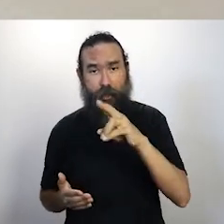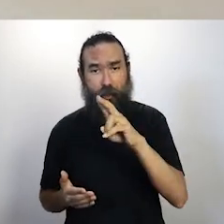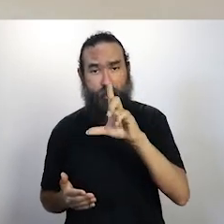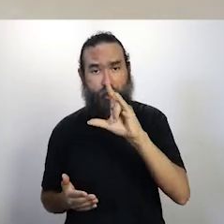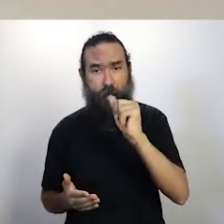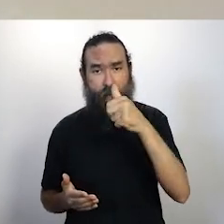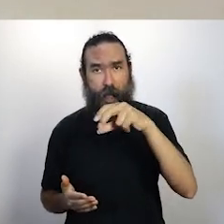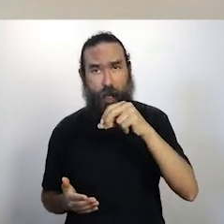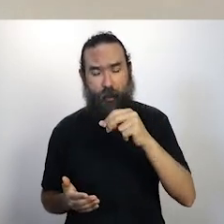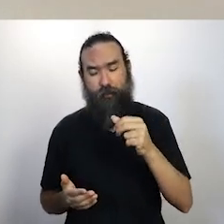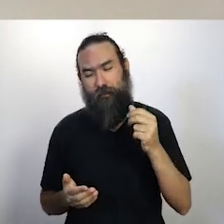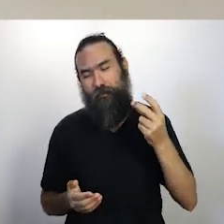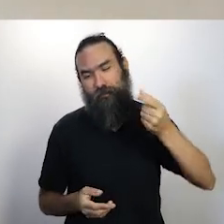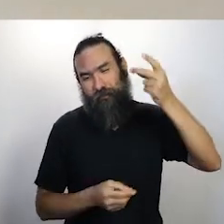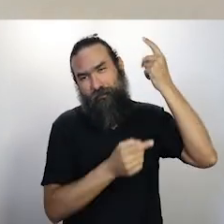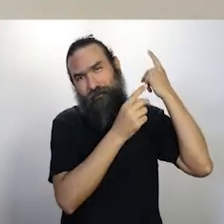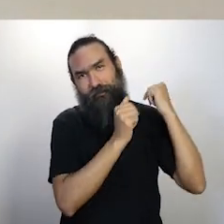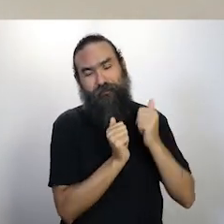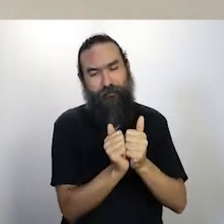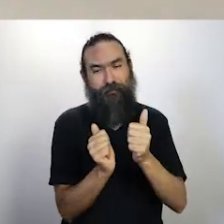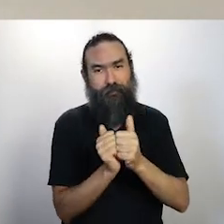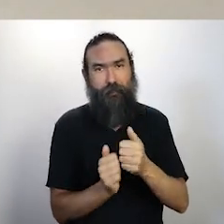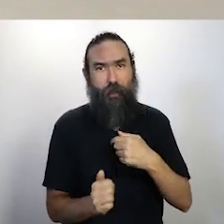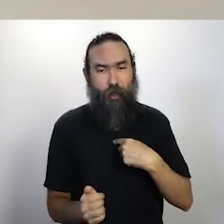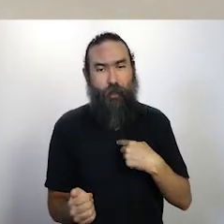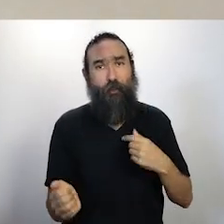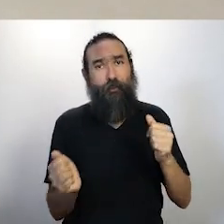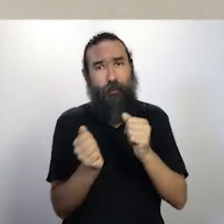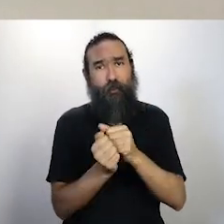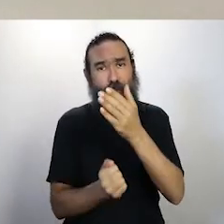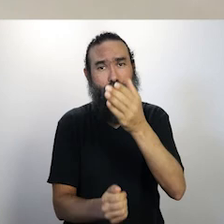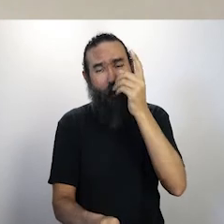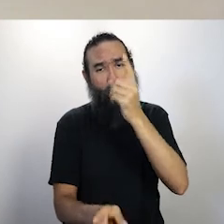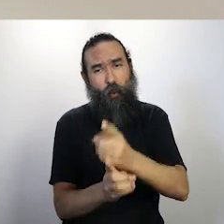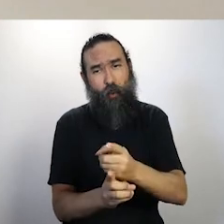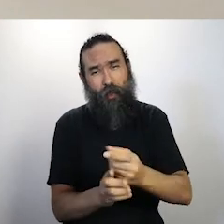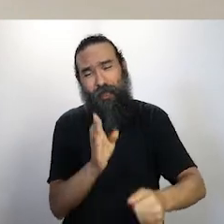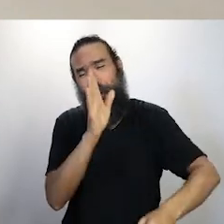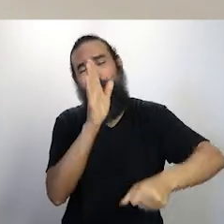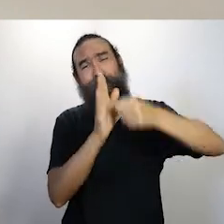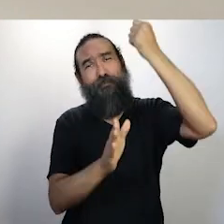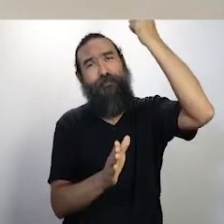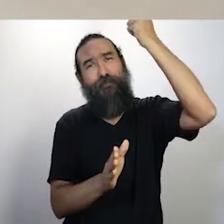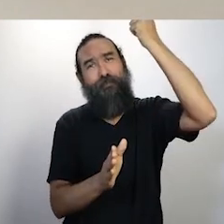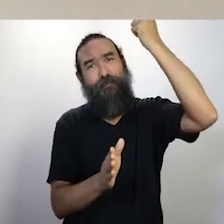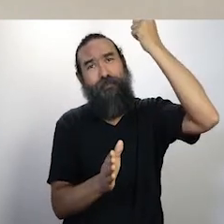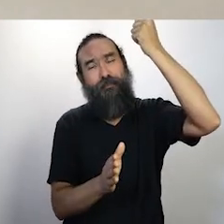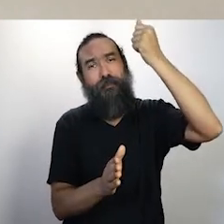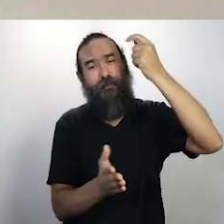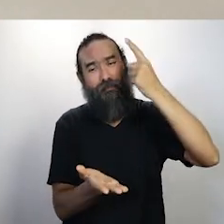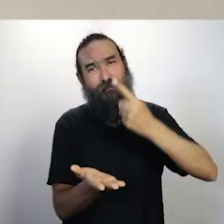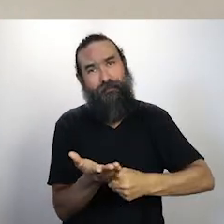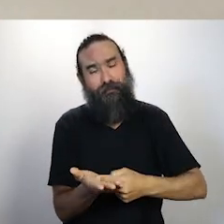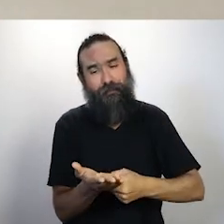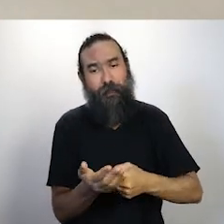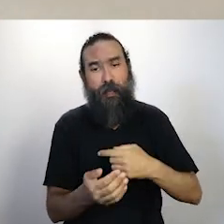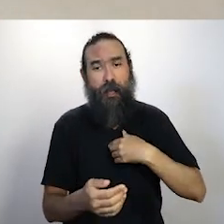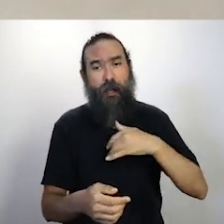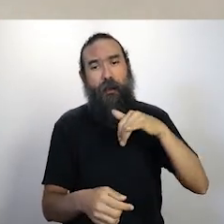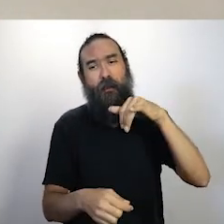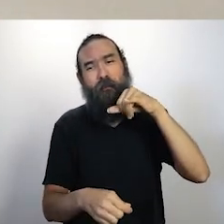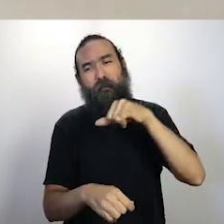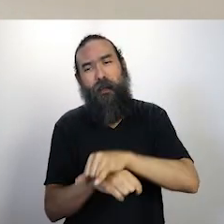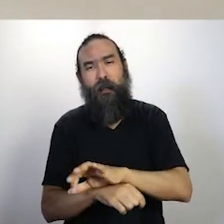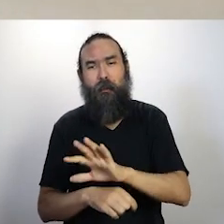todos eu fui um salve aí para Narelli para Ana Ferraresi para Tila para Teia para Dorotipa esse povo